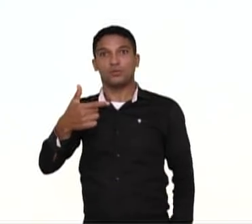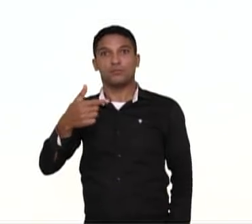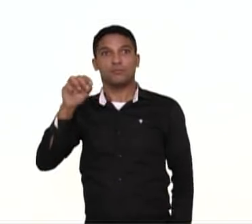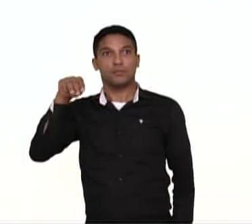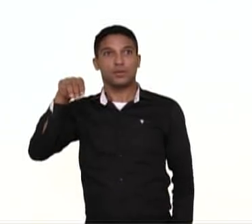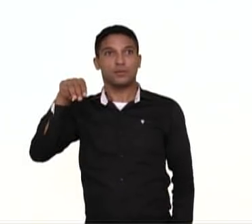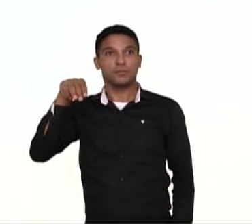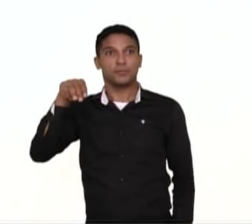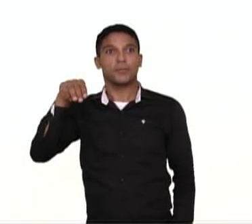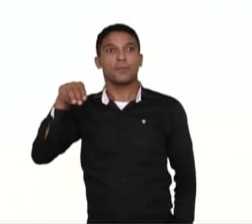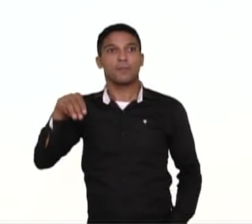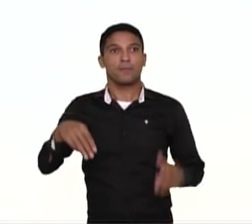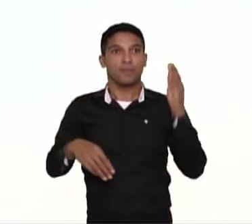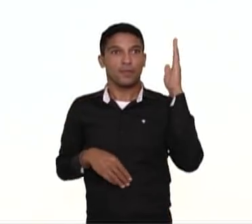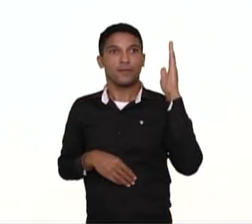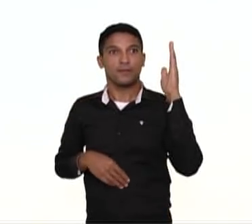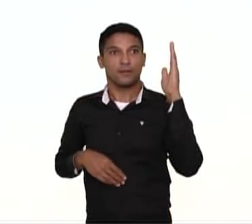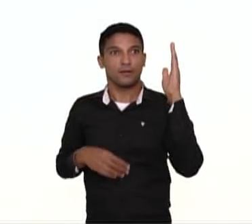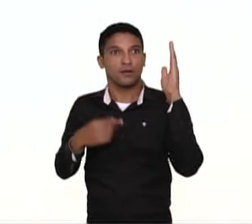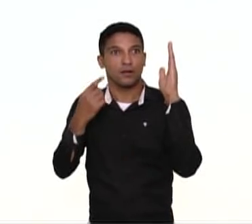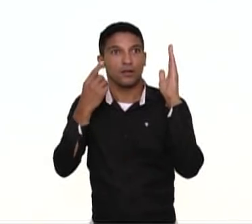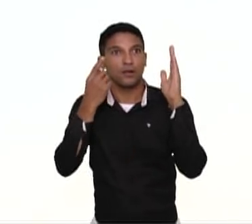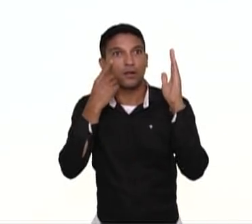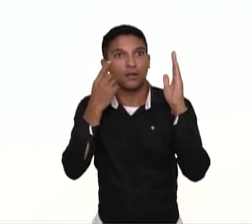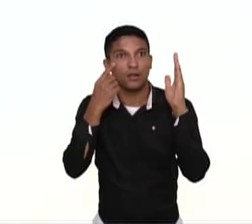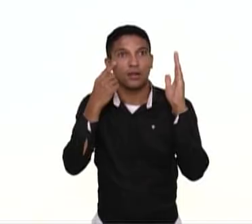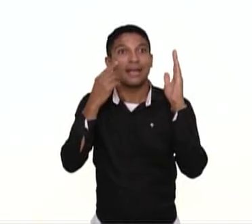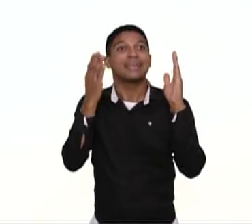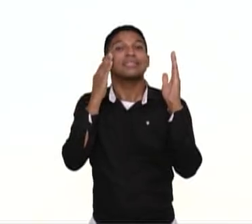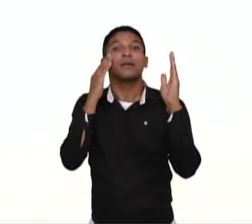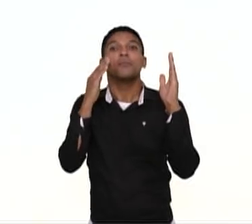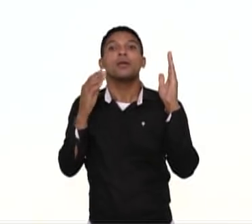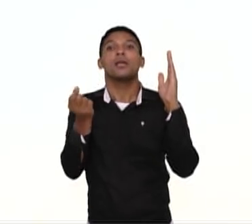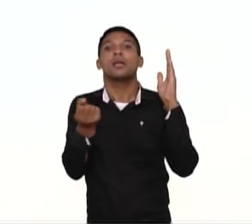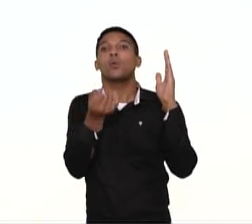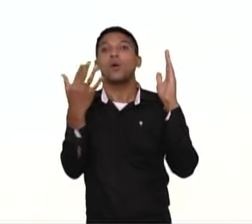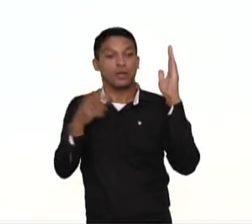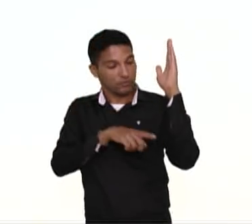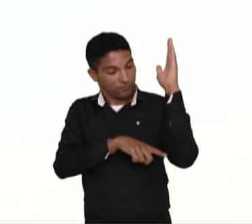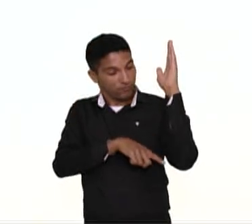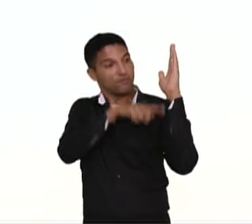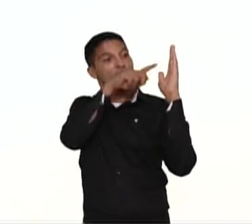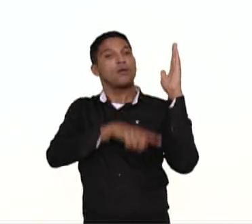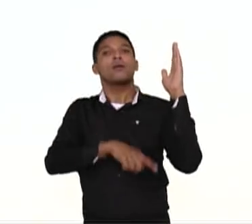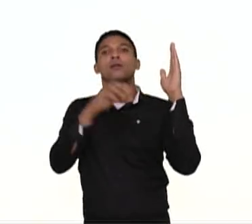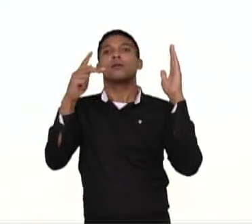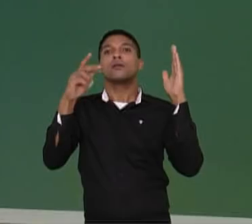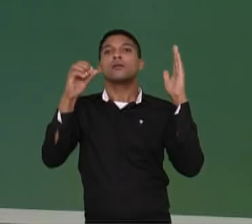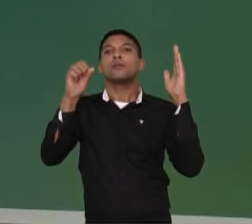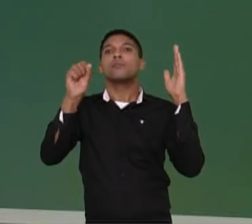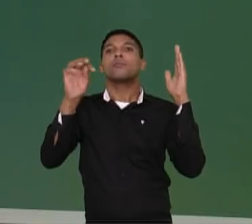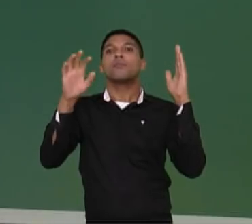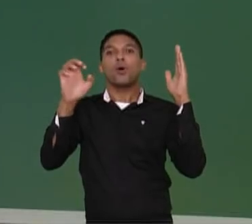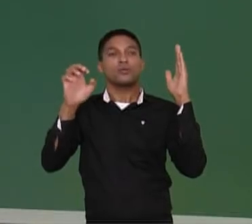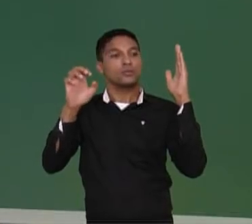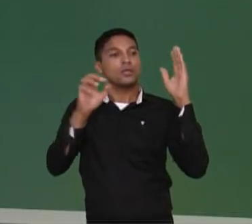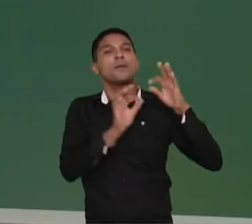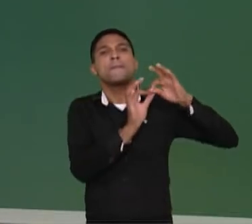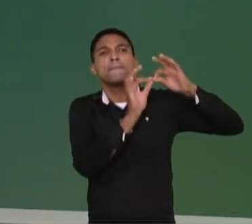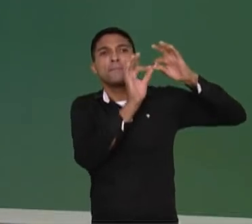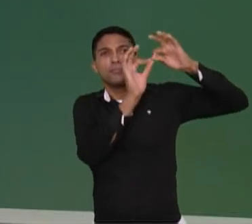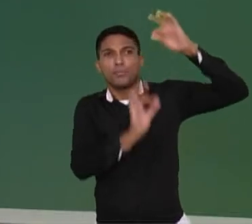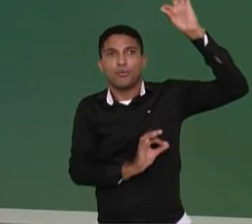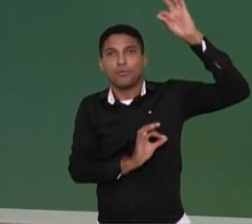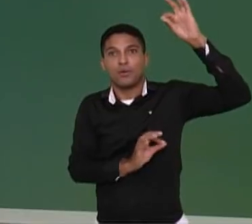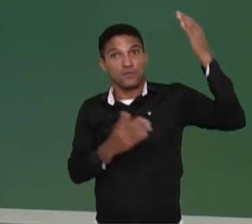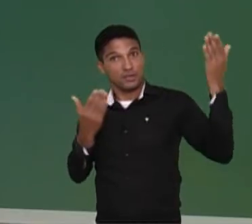da sombra do bastão, a altura do poste é, então eu quero que você compare a altura do bastão com a sombra do